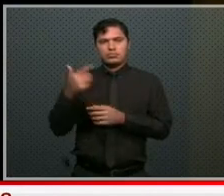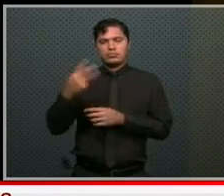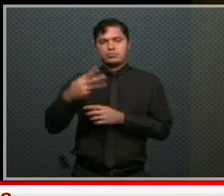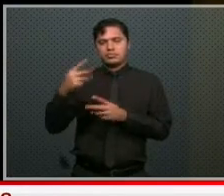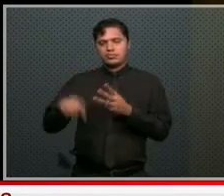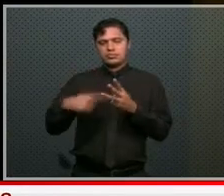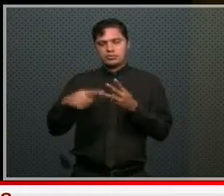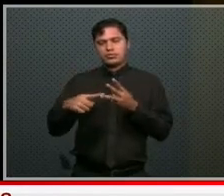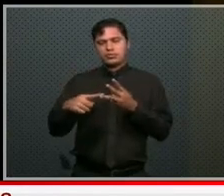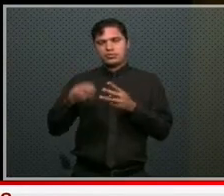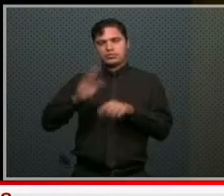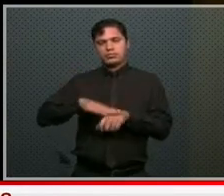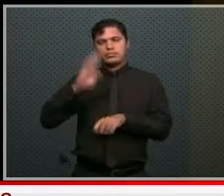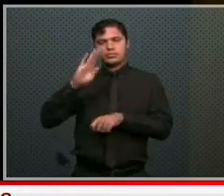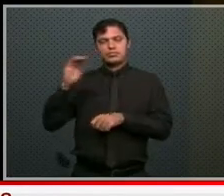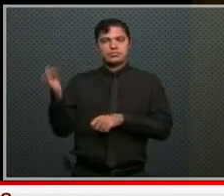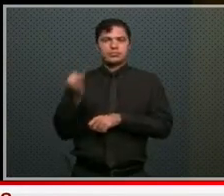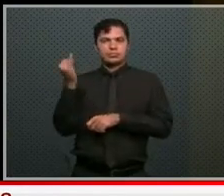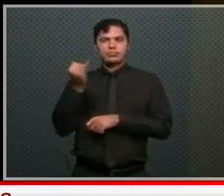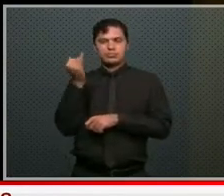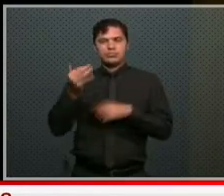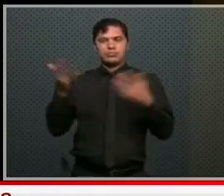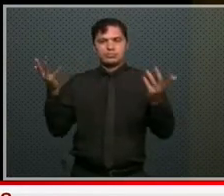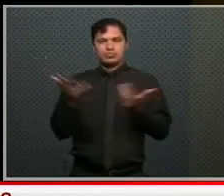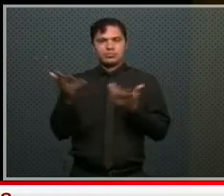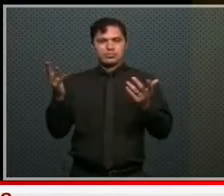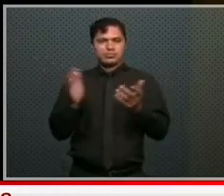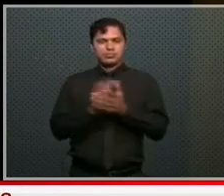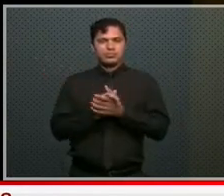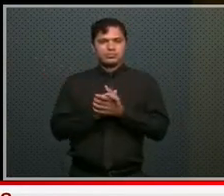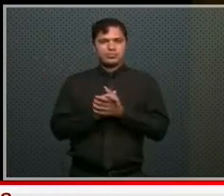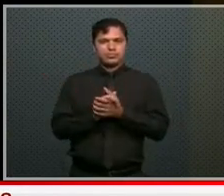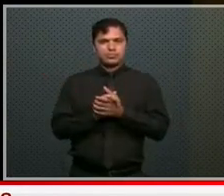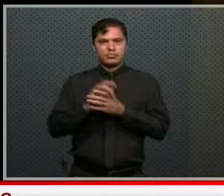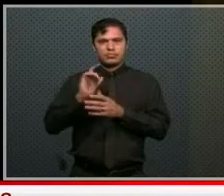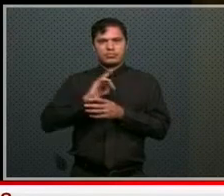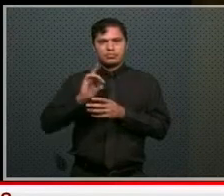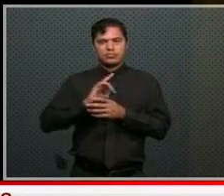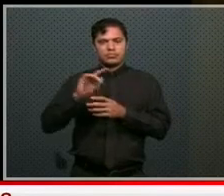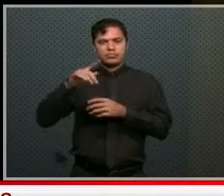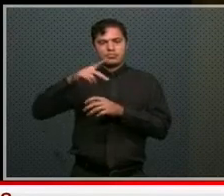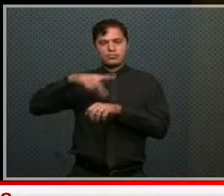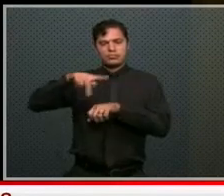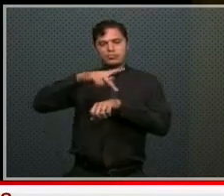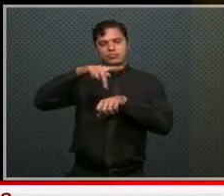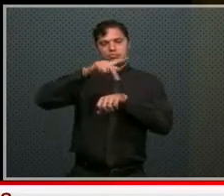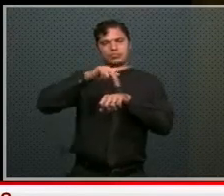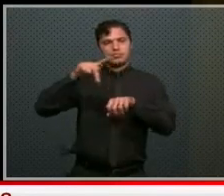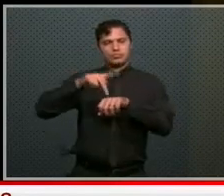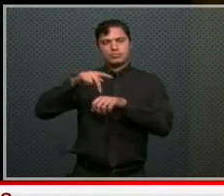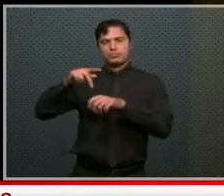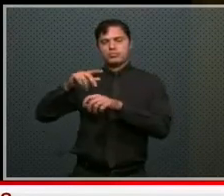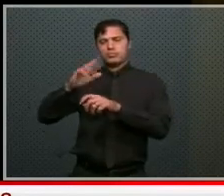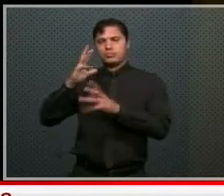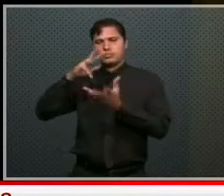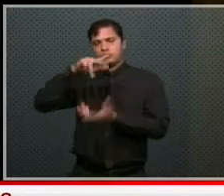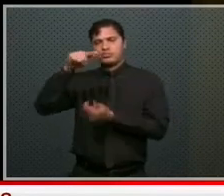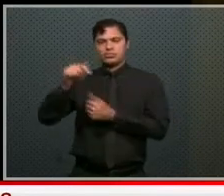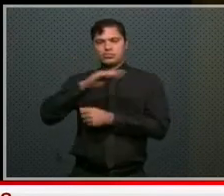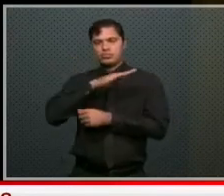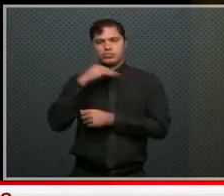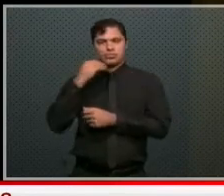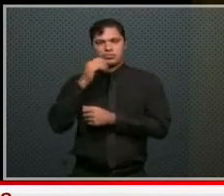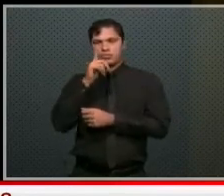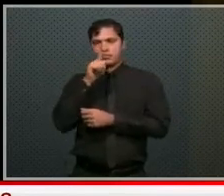importante que enquanto nesse momento tem irmãos nosso Nossa área em outros países do mundo morrendo de sede nós paraense